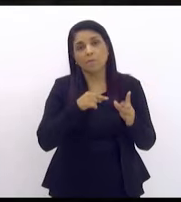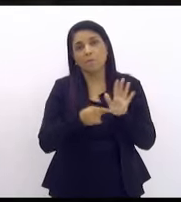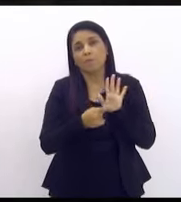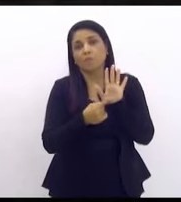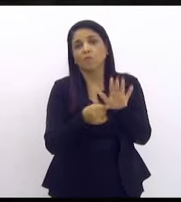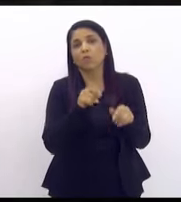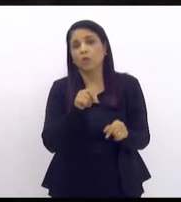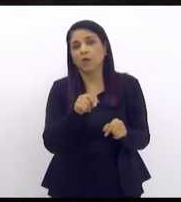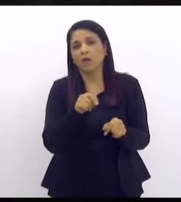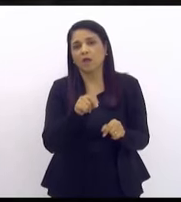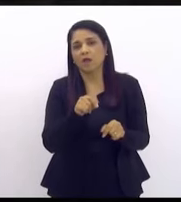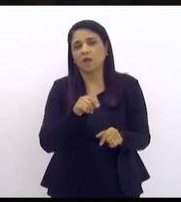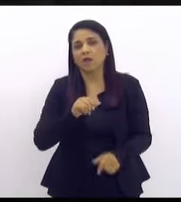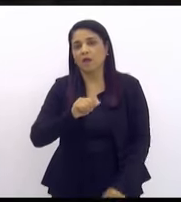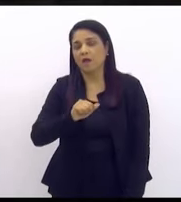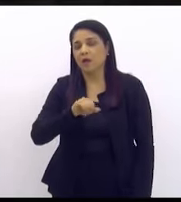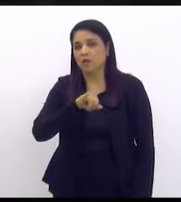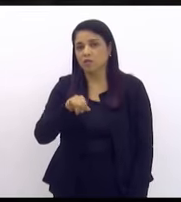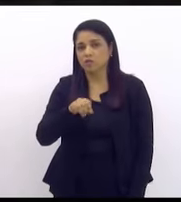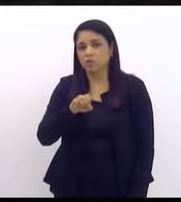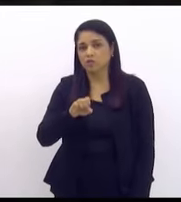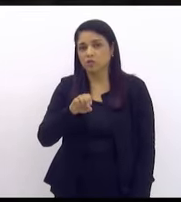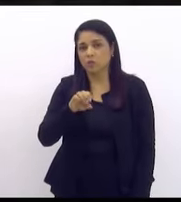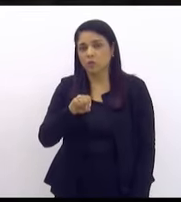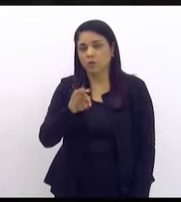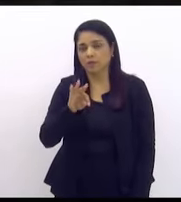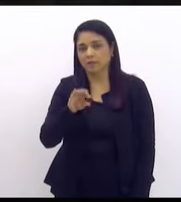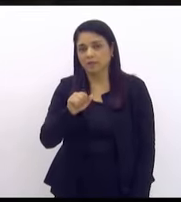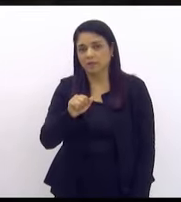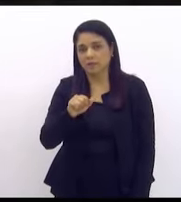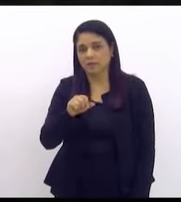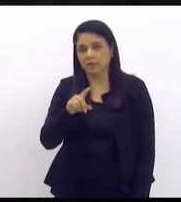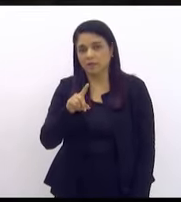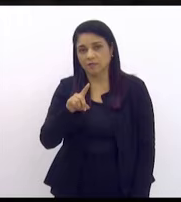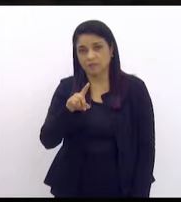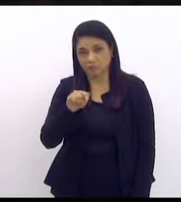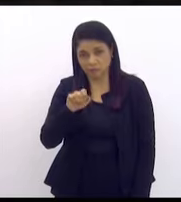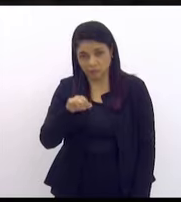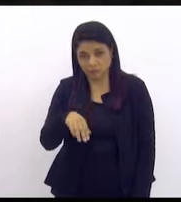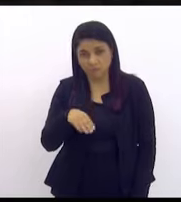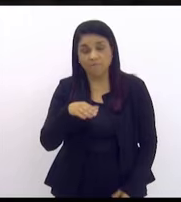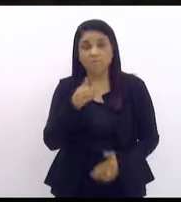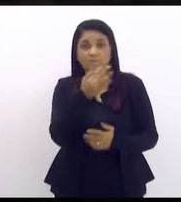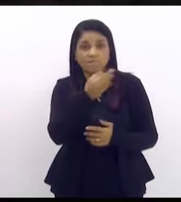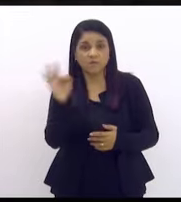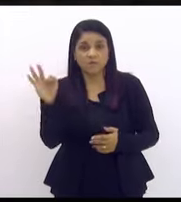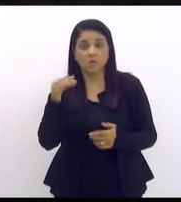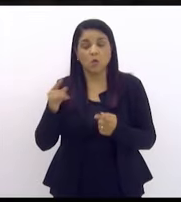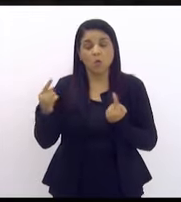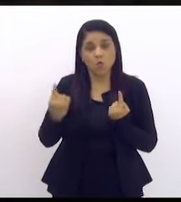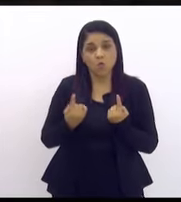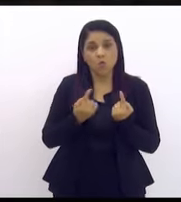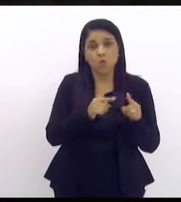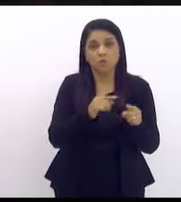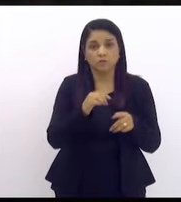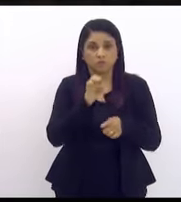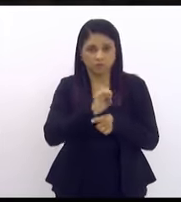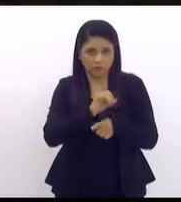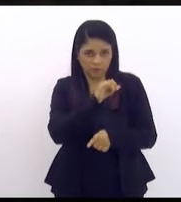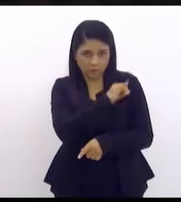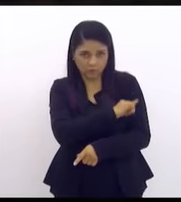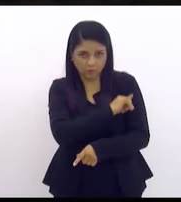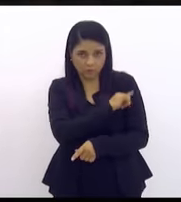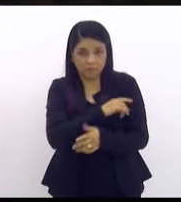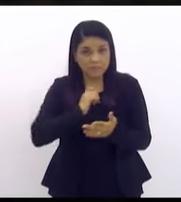a agiotagem federal praticada contra o Estado do Rio de Janeiro como exigência para que